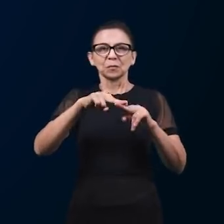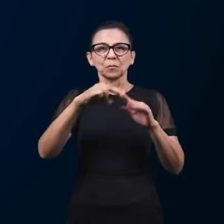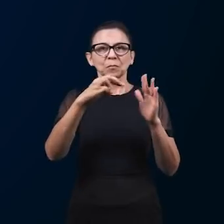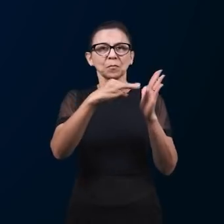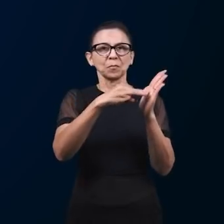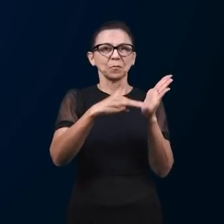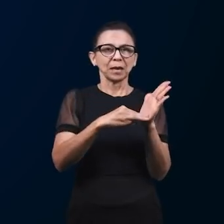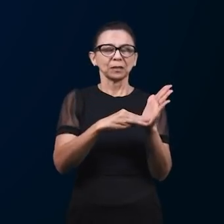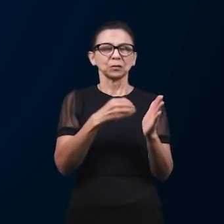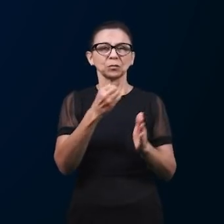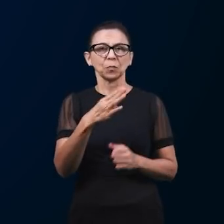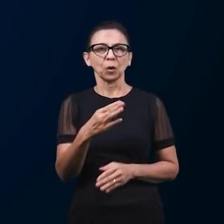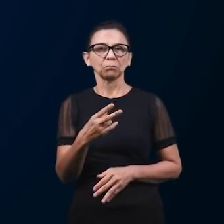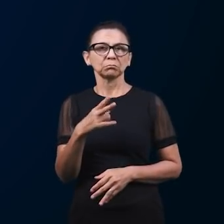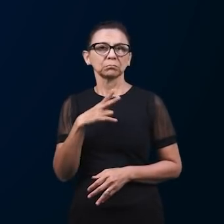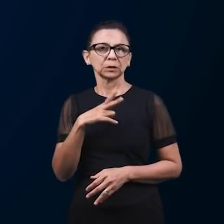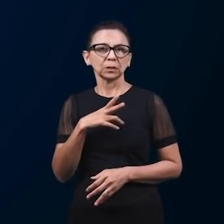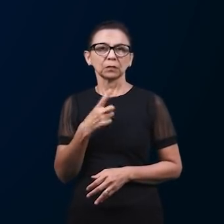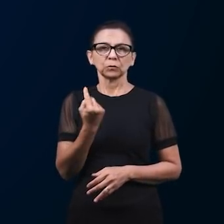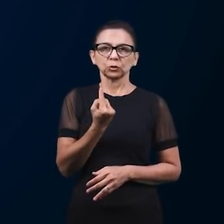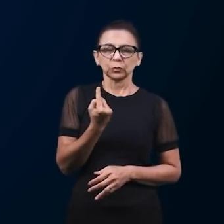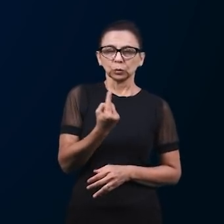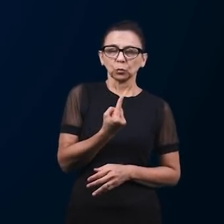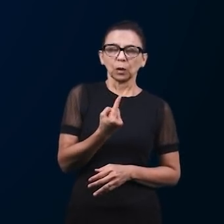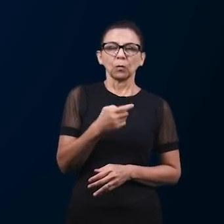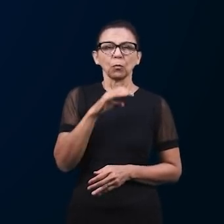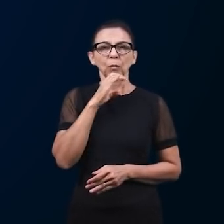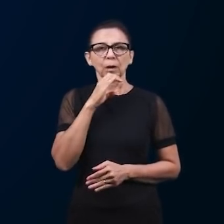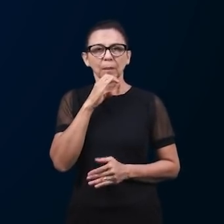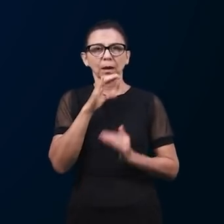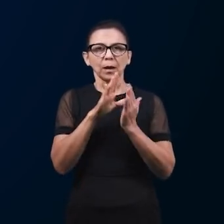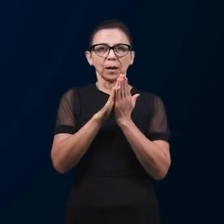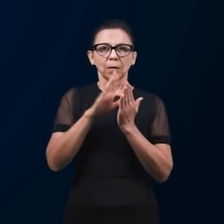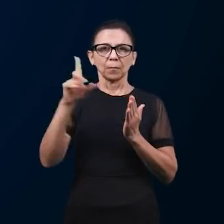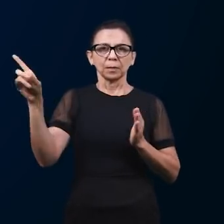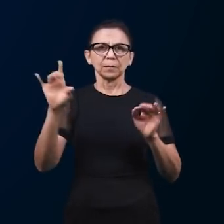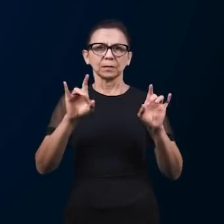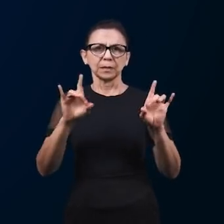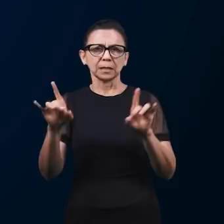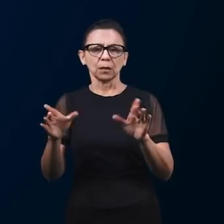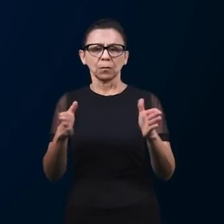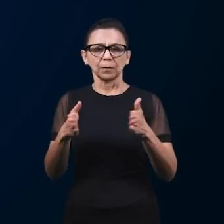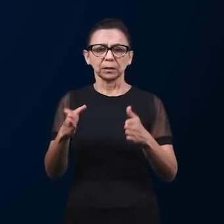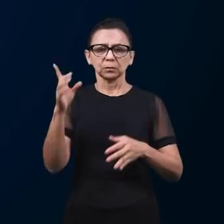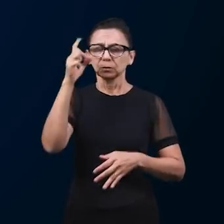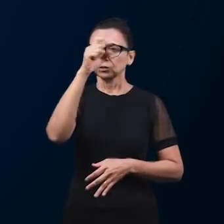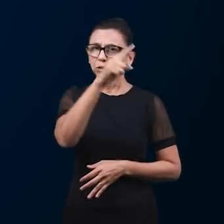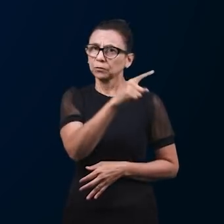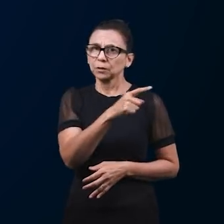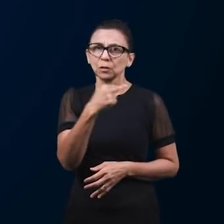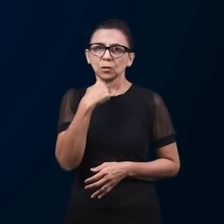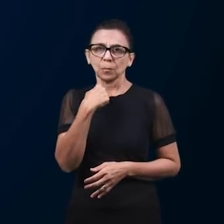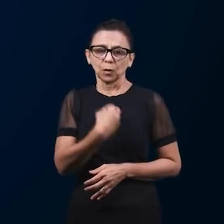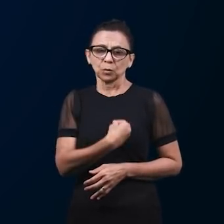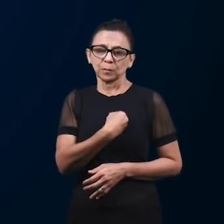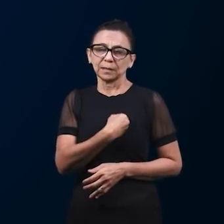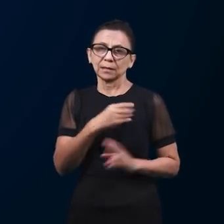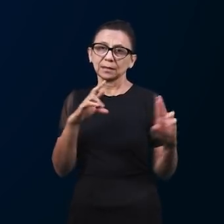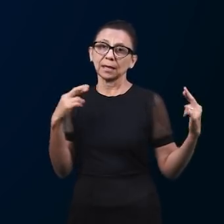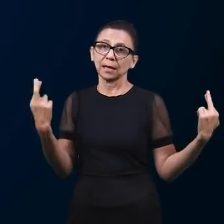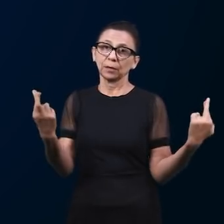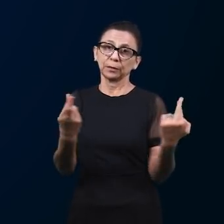aprendizado e busca individual e coletiva por conhecimento da Bíblia, especialmente nesse momento difícil em que a igreja não pode se